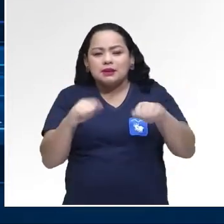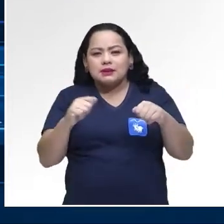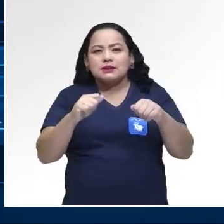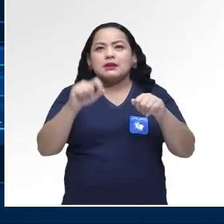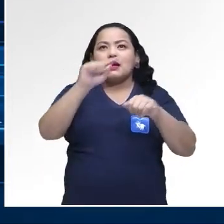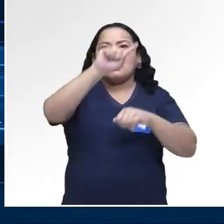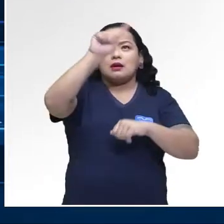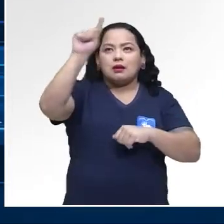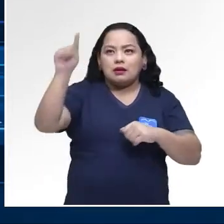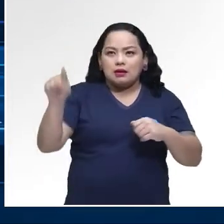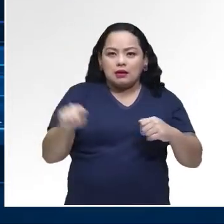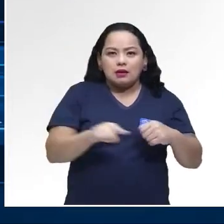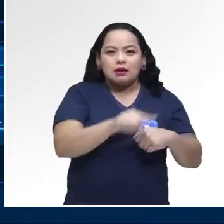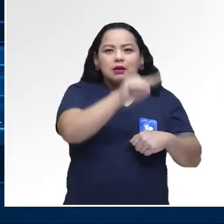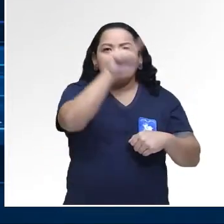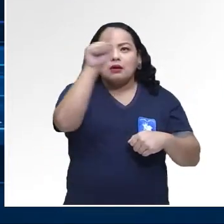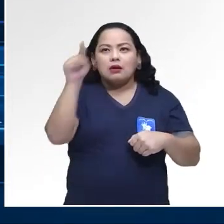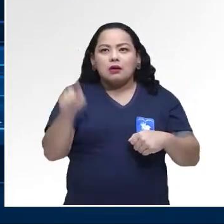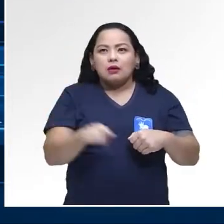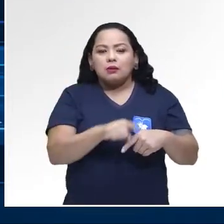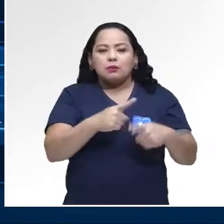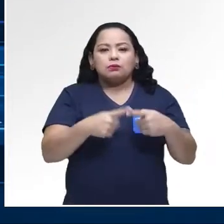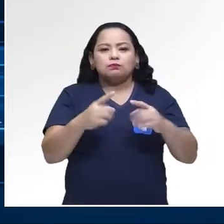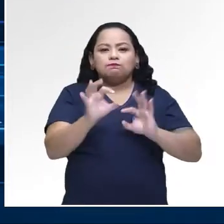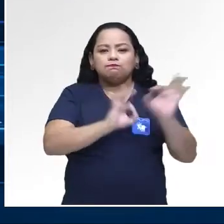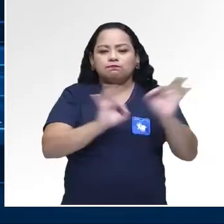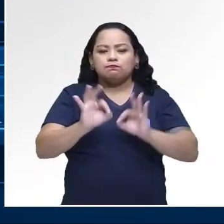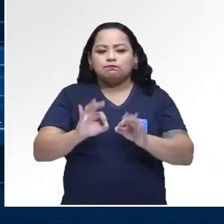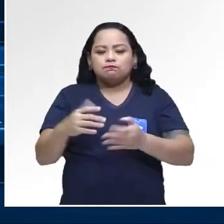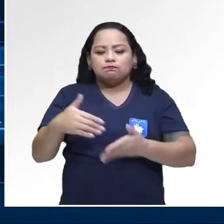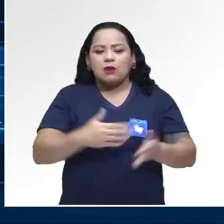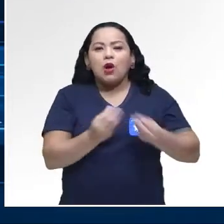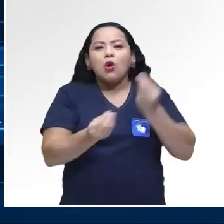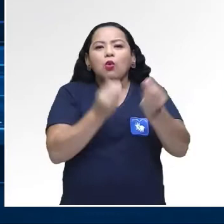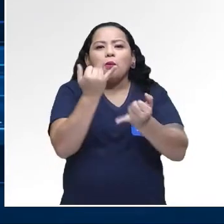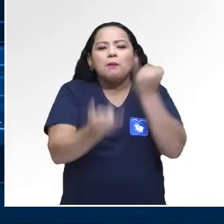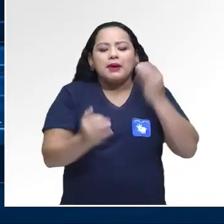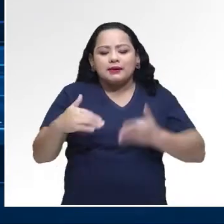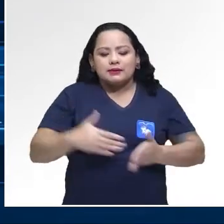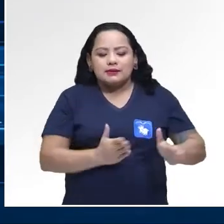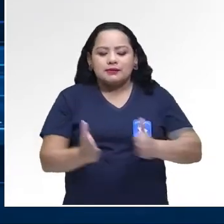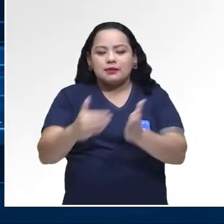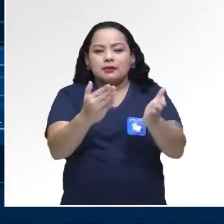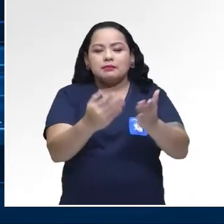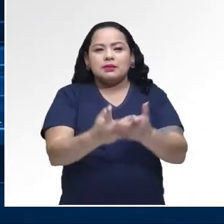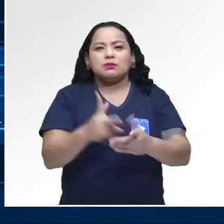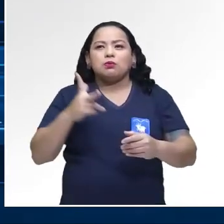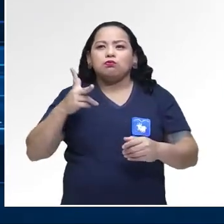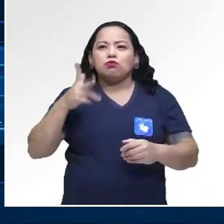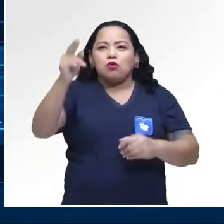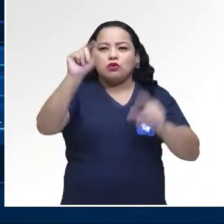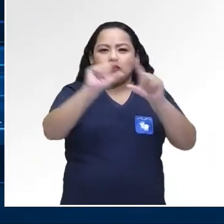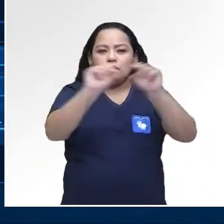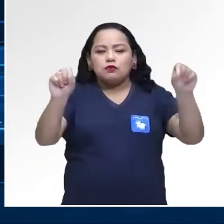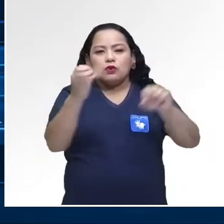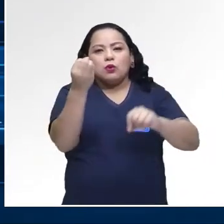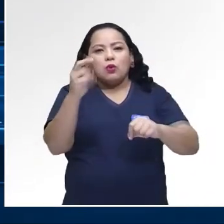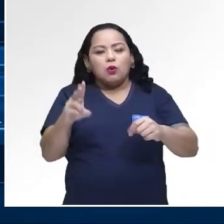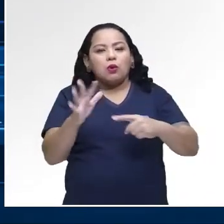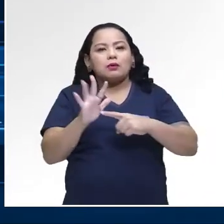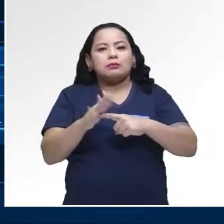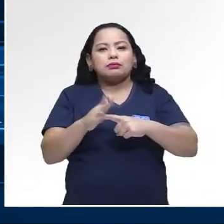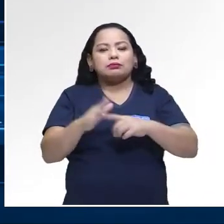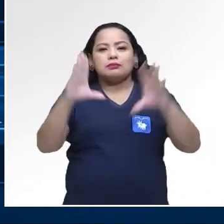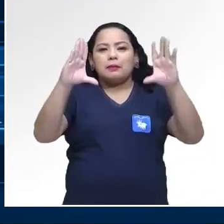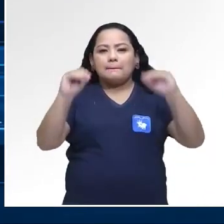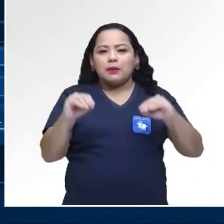para que ele percorra ali, ó, o seu caminho, tá? Então, se tem um corte do fio condutor ou se a bateria acaba,